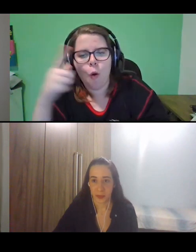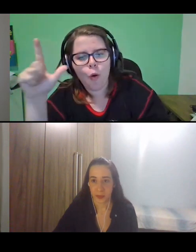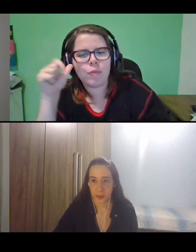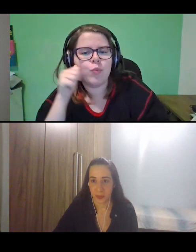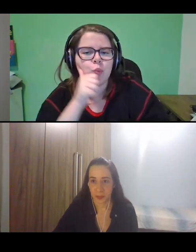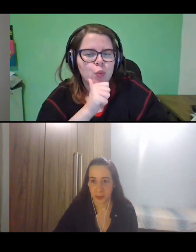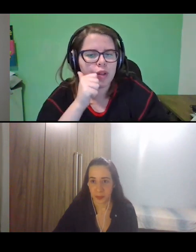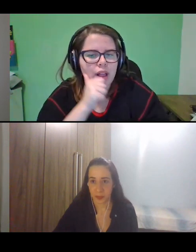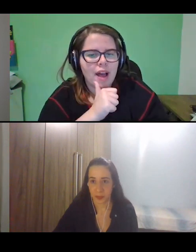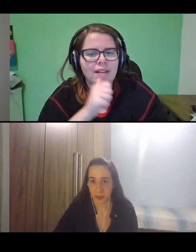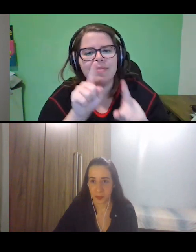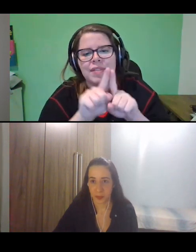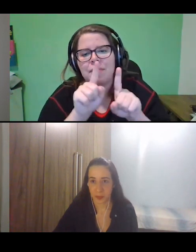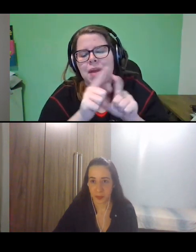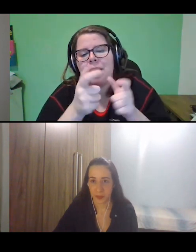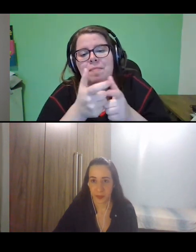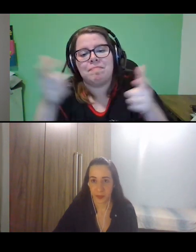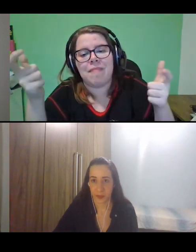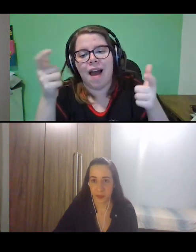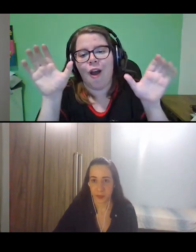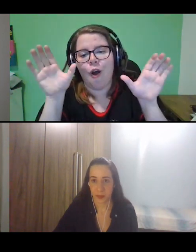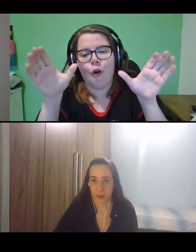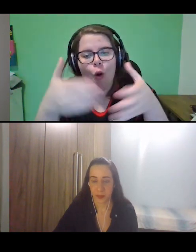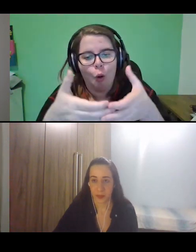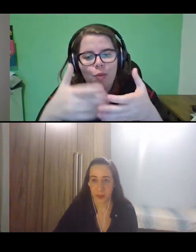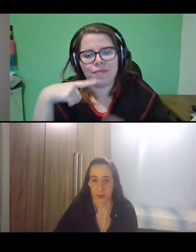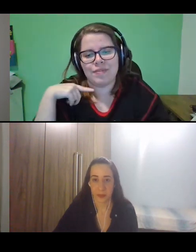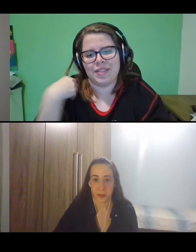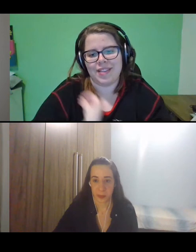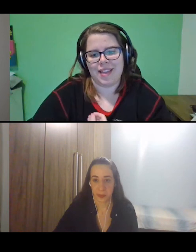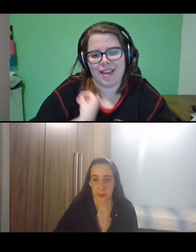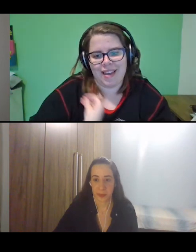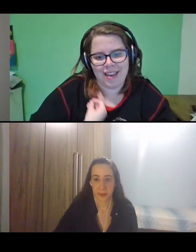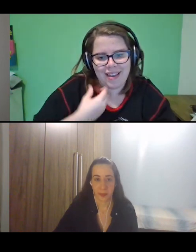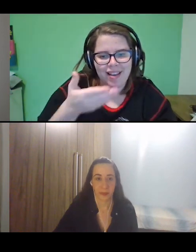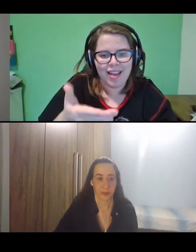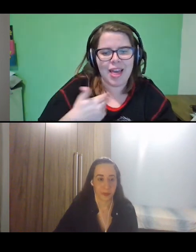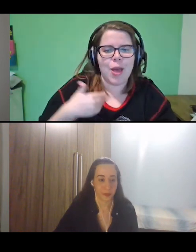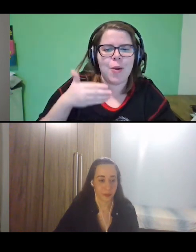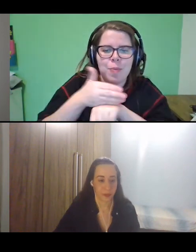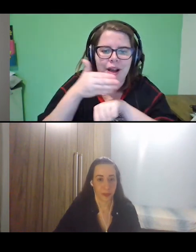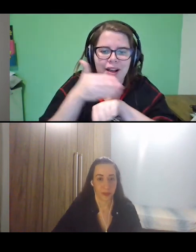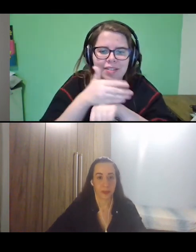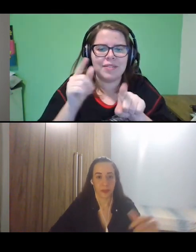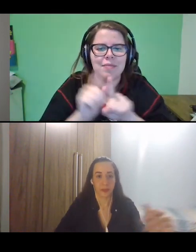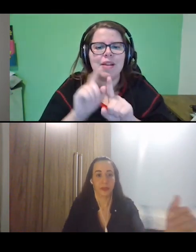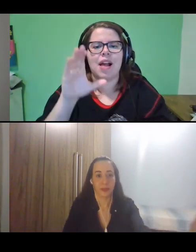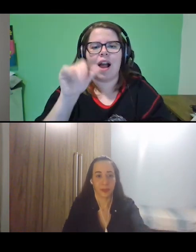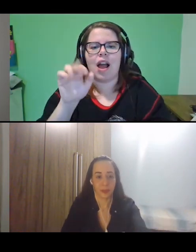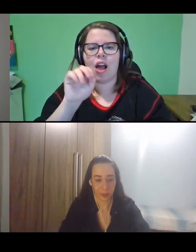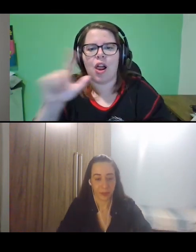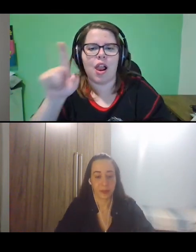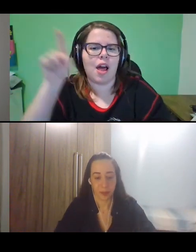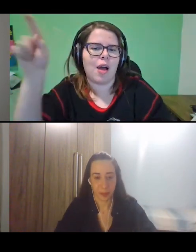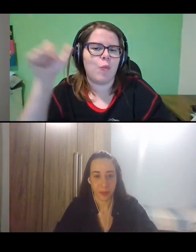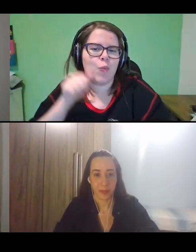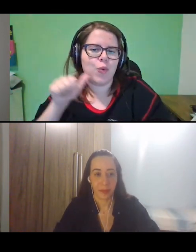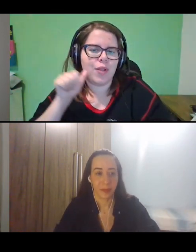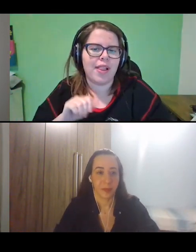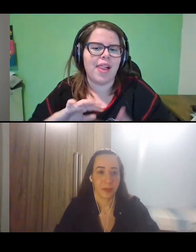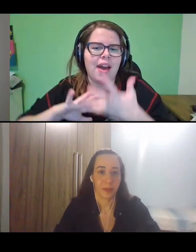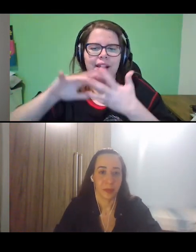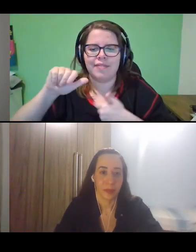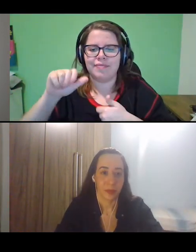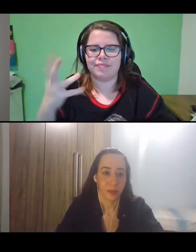como das comunidades que estão aqui, né? Então eu tenho participado até com a Carol lá no Mulheres Agilistas,